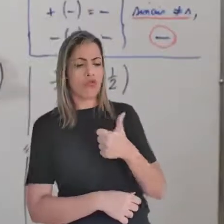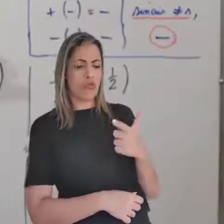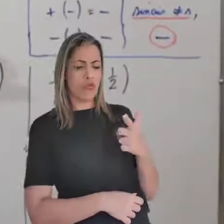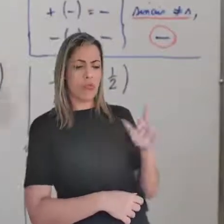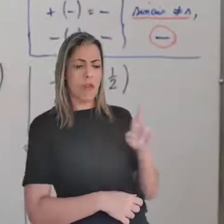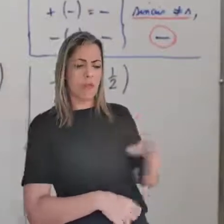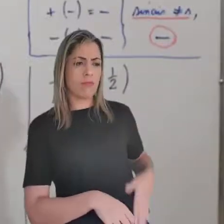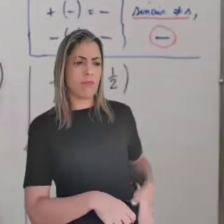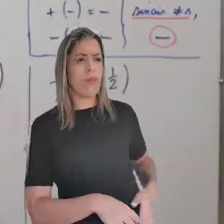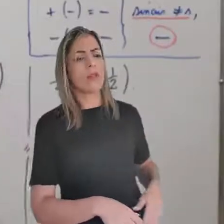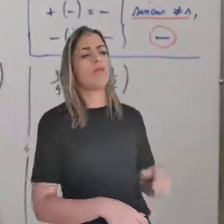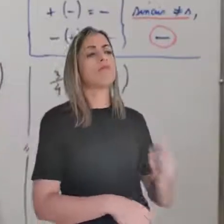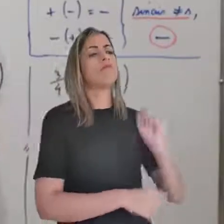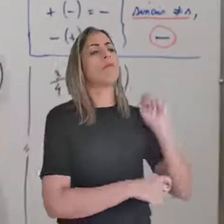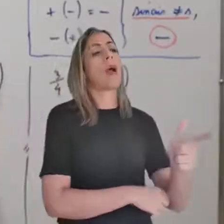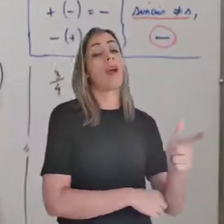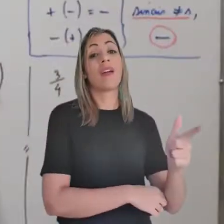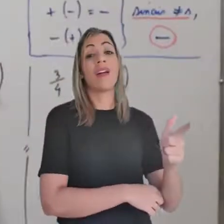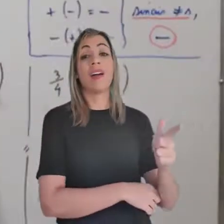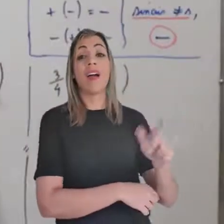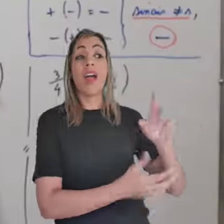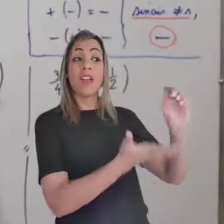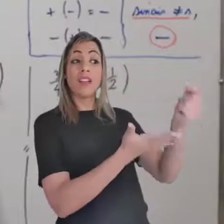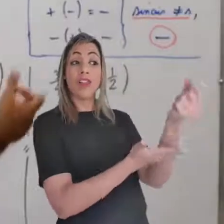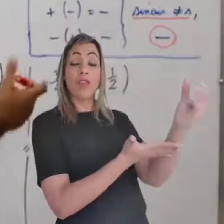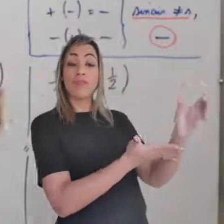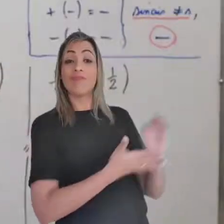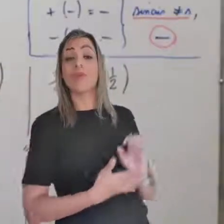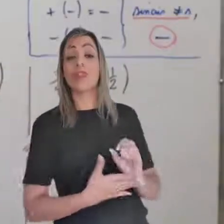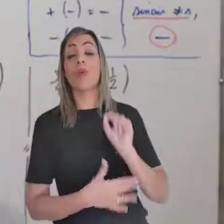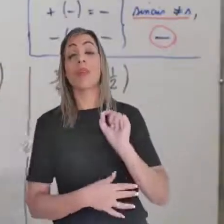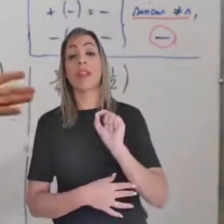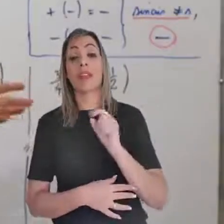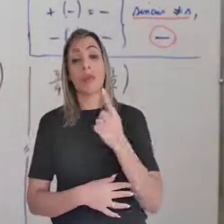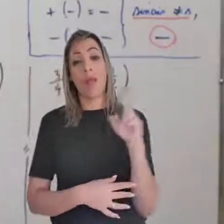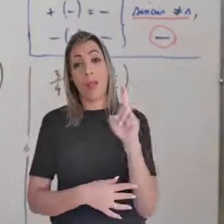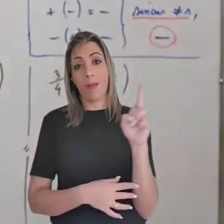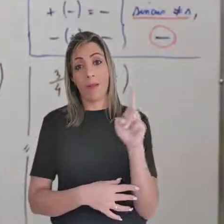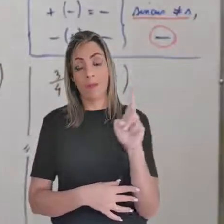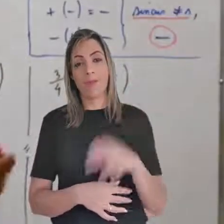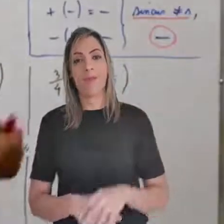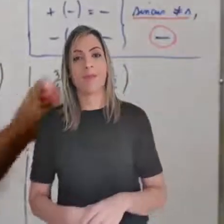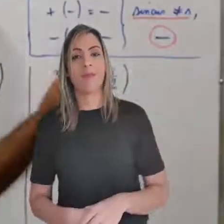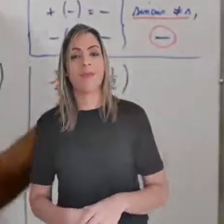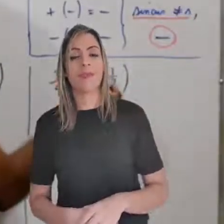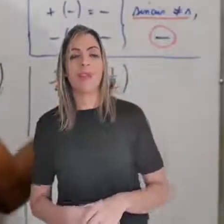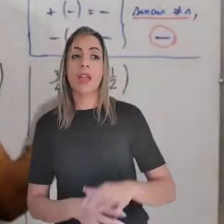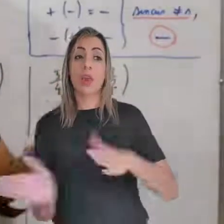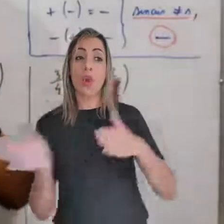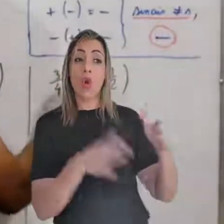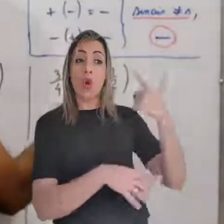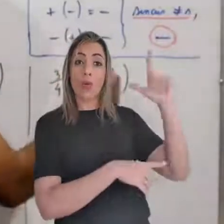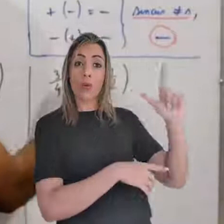12 para pagar, trouxe R$1 de troco. Neste novo exemplo, temos frações. Então, veja,